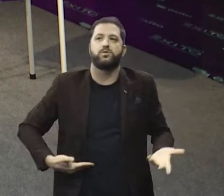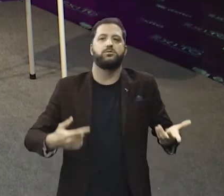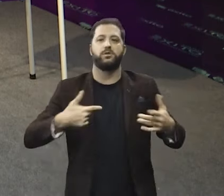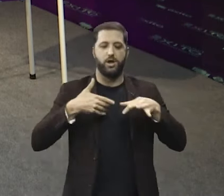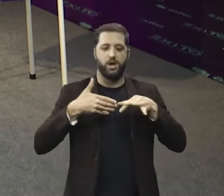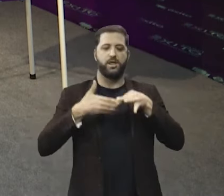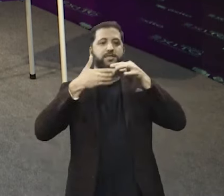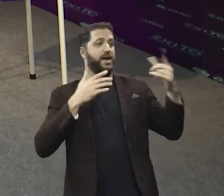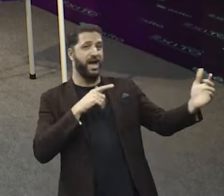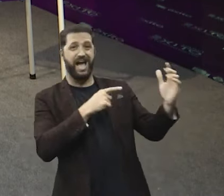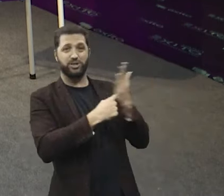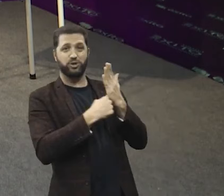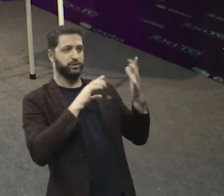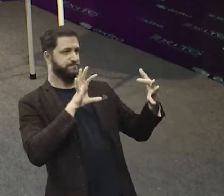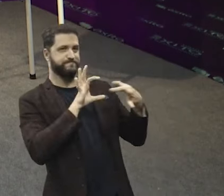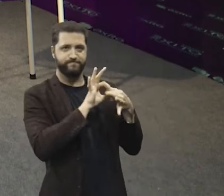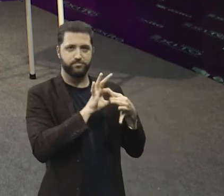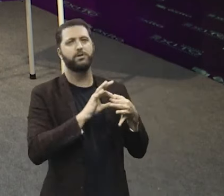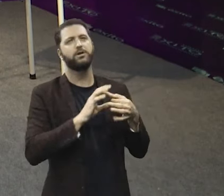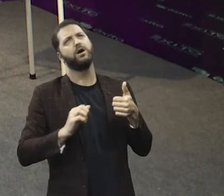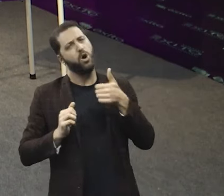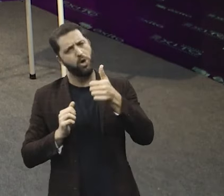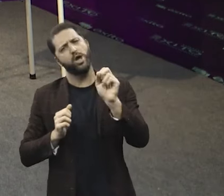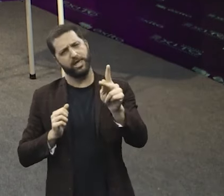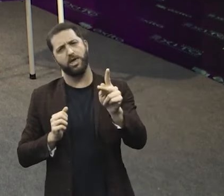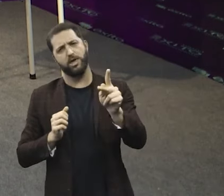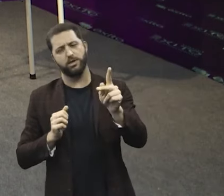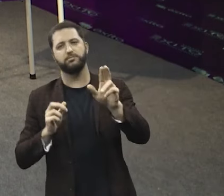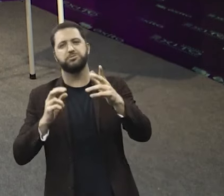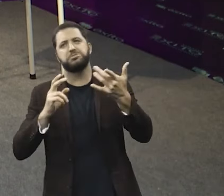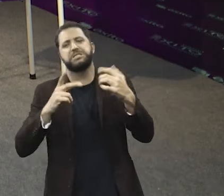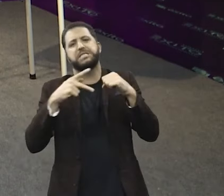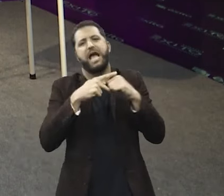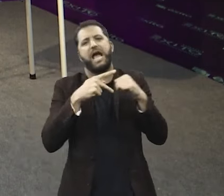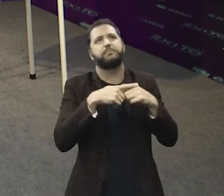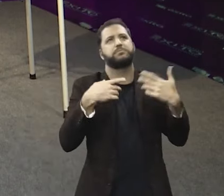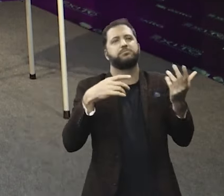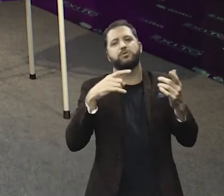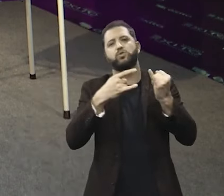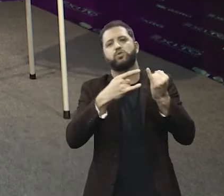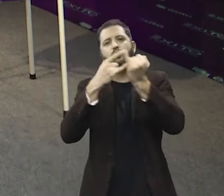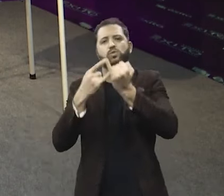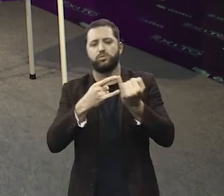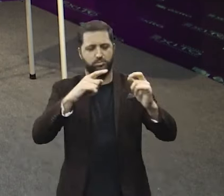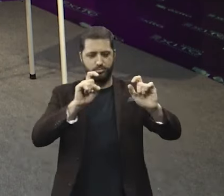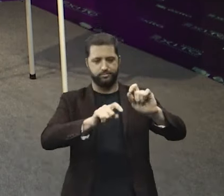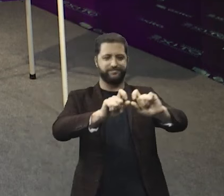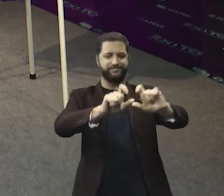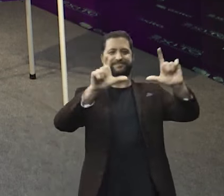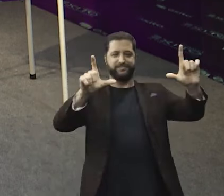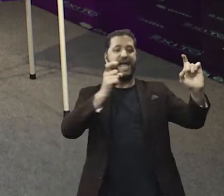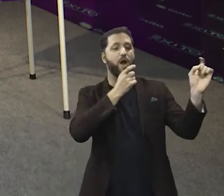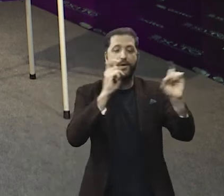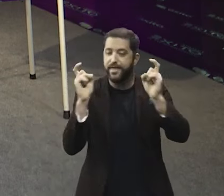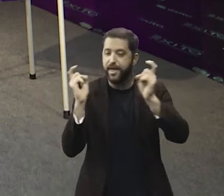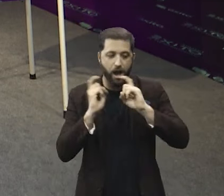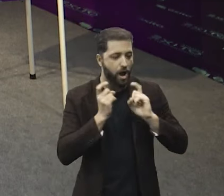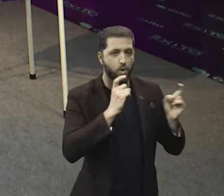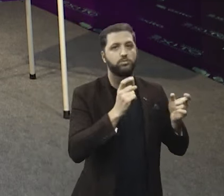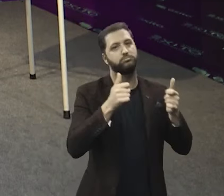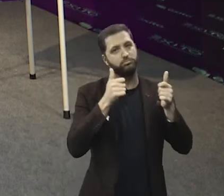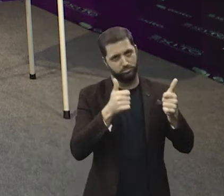coisa como hoje já acontece é eu abrir um Skype um zoom outra coisa você dentro de uma reunião você tá sentado